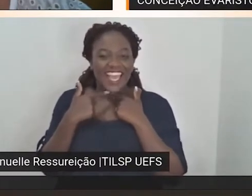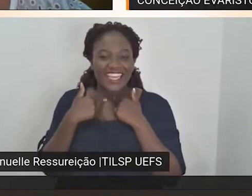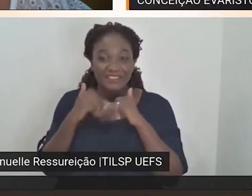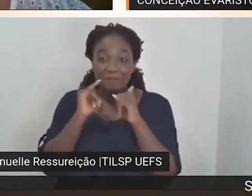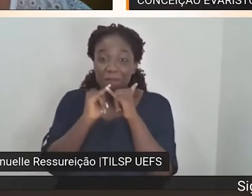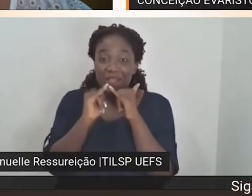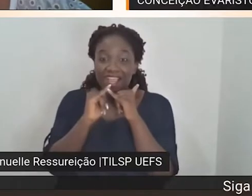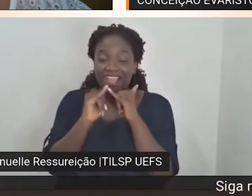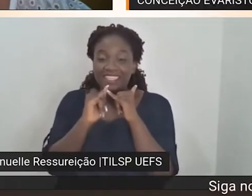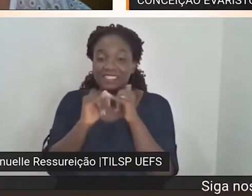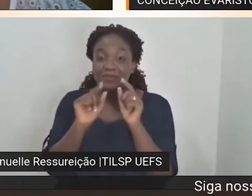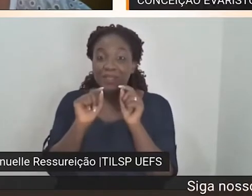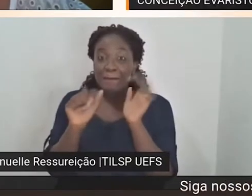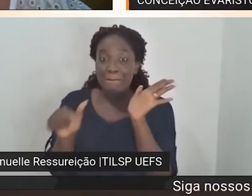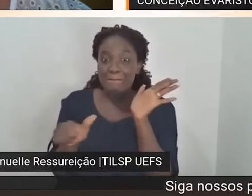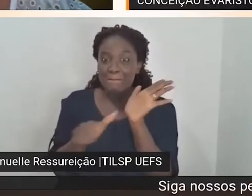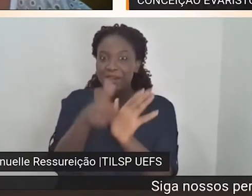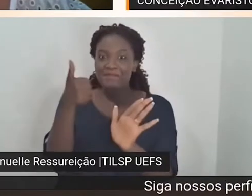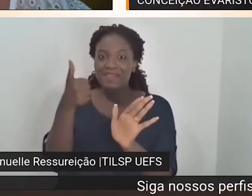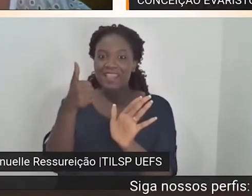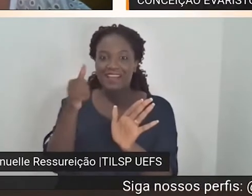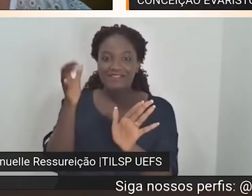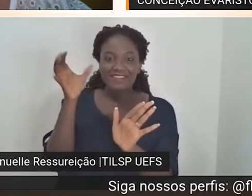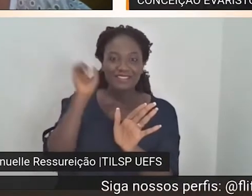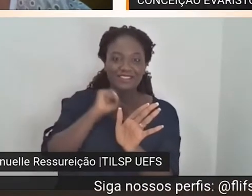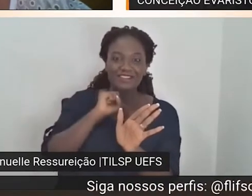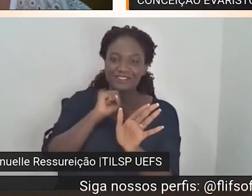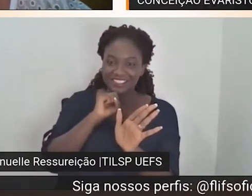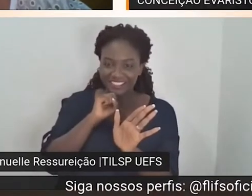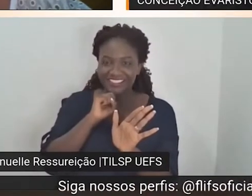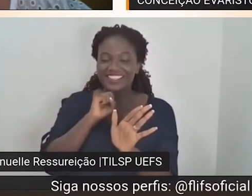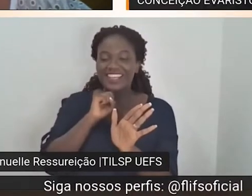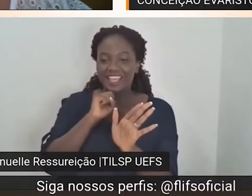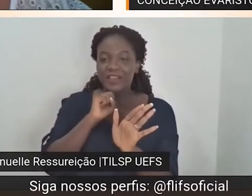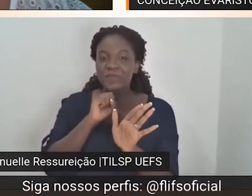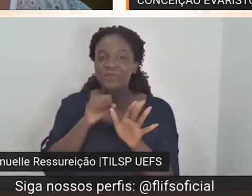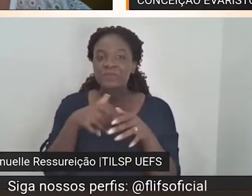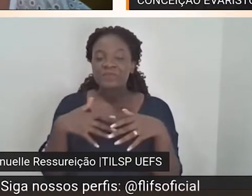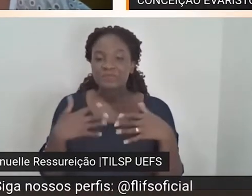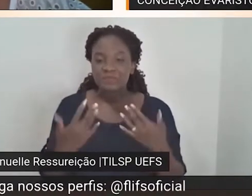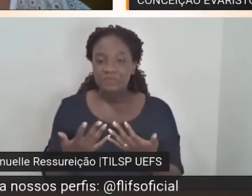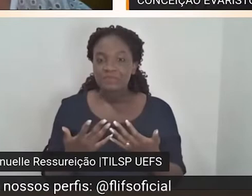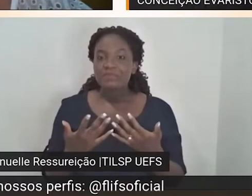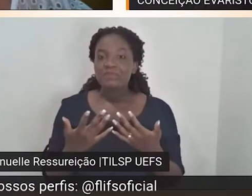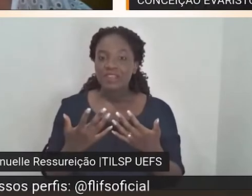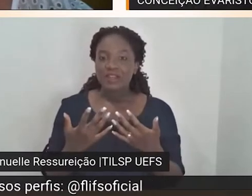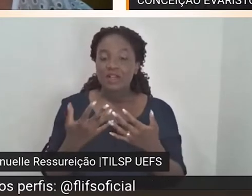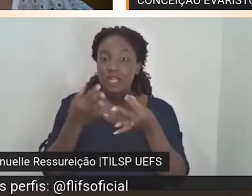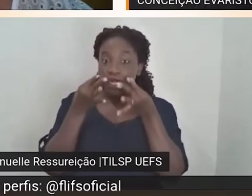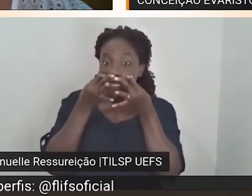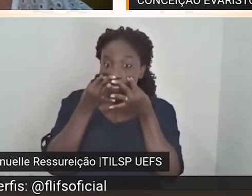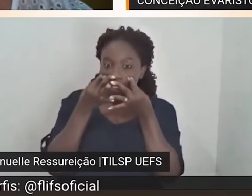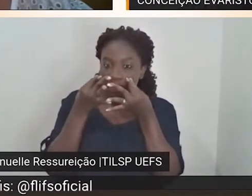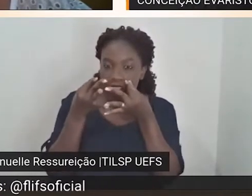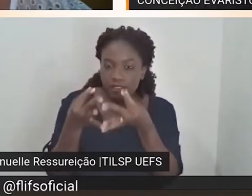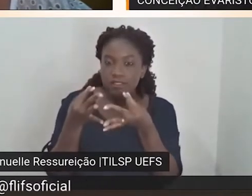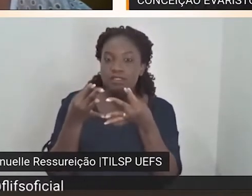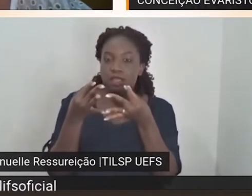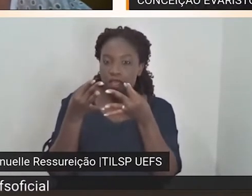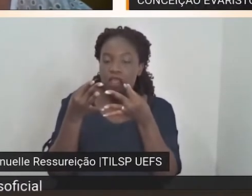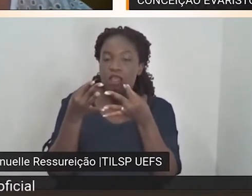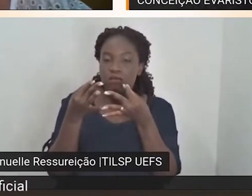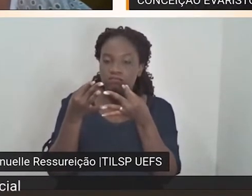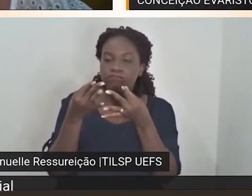estivesse ouvindo pela primeira vez, né? Então, esse prestar atenção, né, esse assuntar